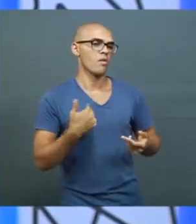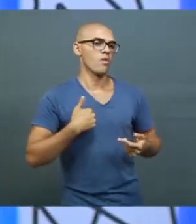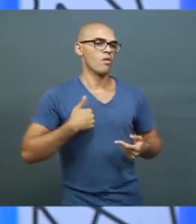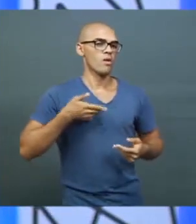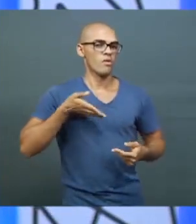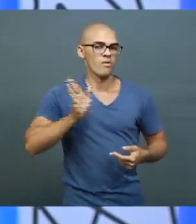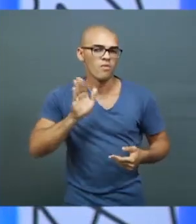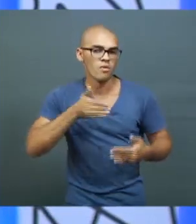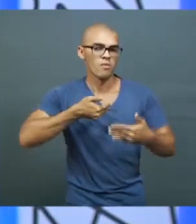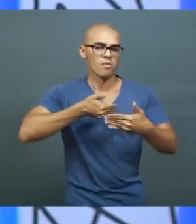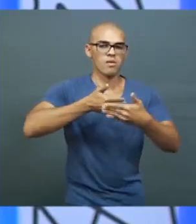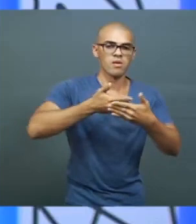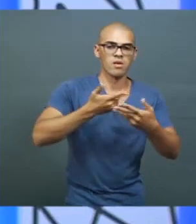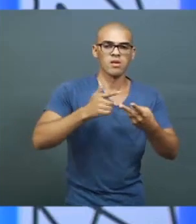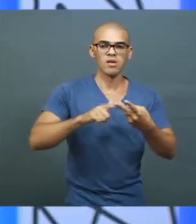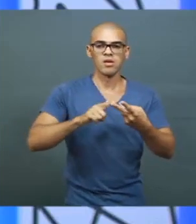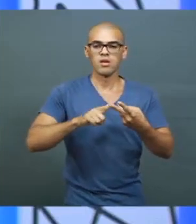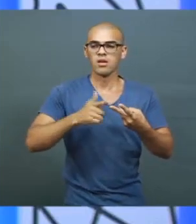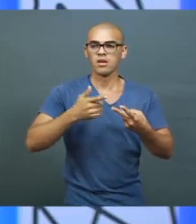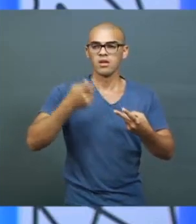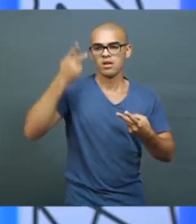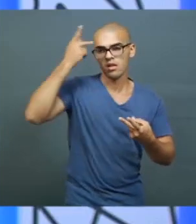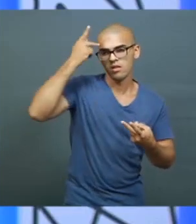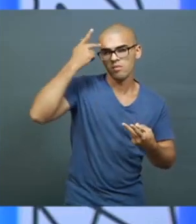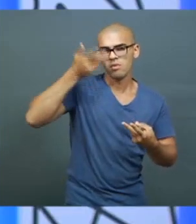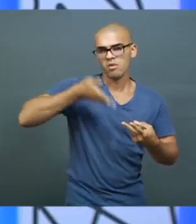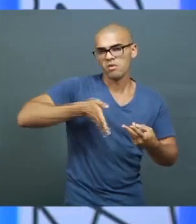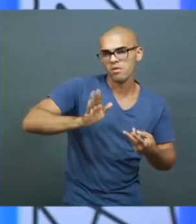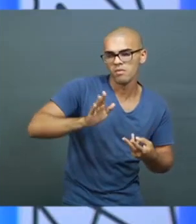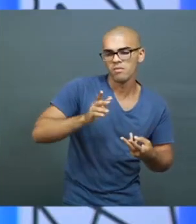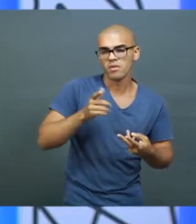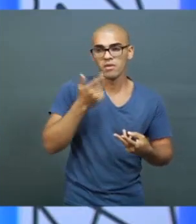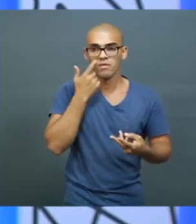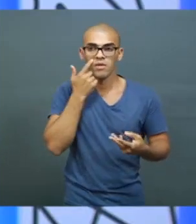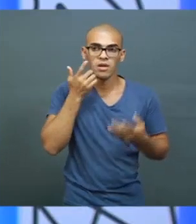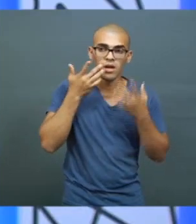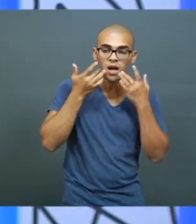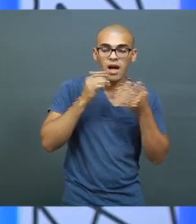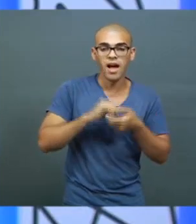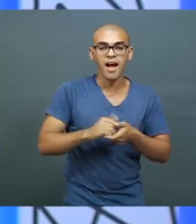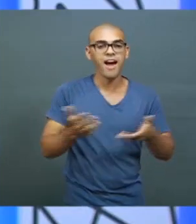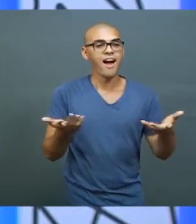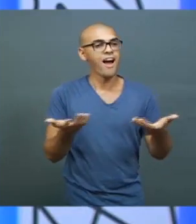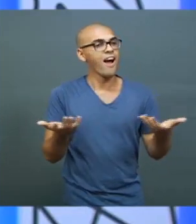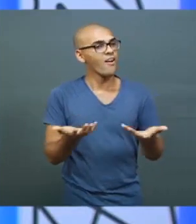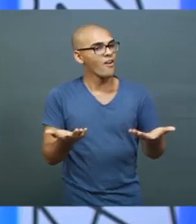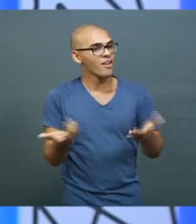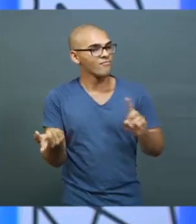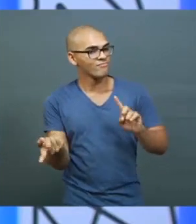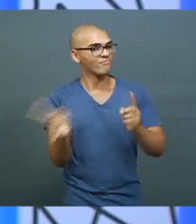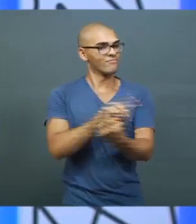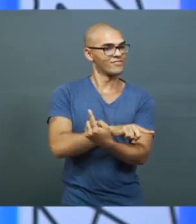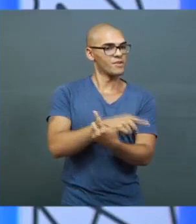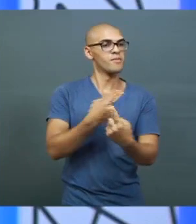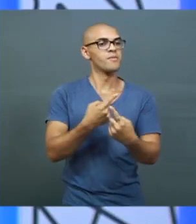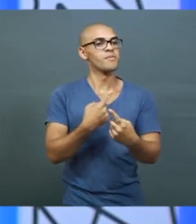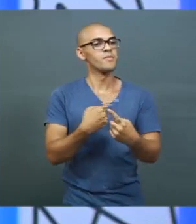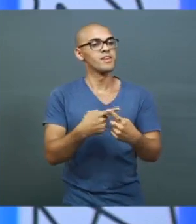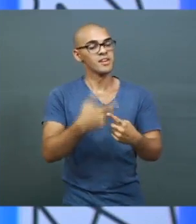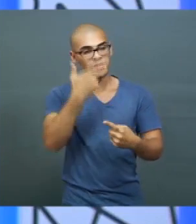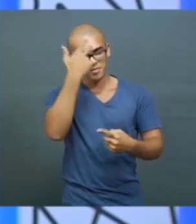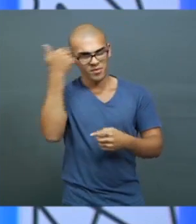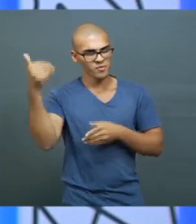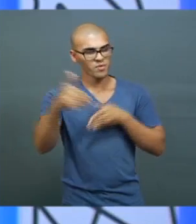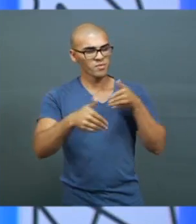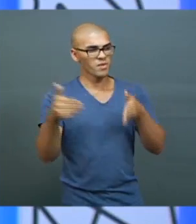São Paulo para ver espetáculos, acho que agora o caminho tá inverso. As pessoas têm vindo para cá porque Uberlândia é uma cidade referencial